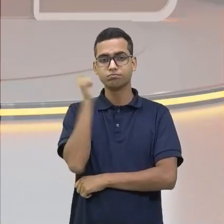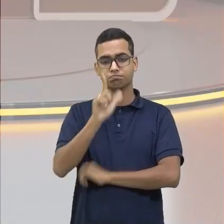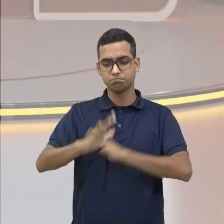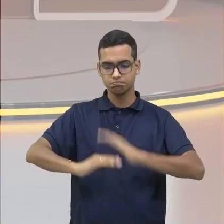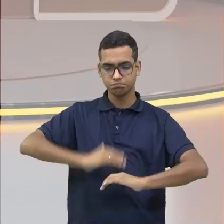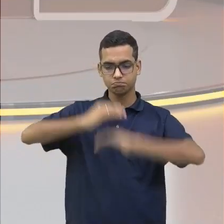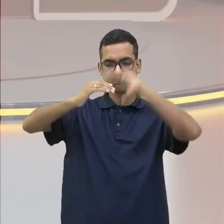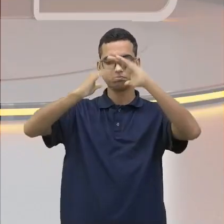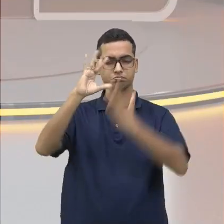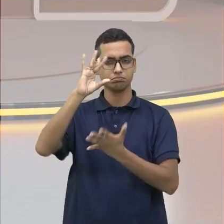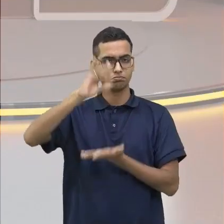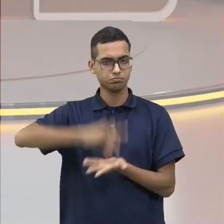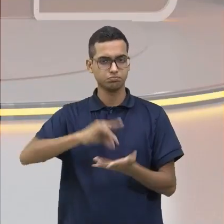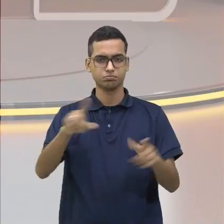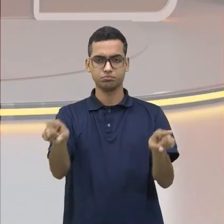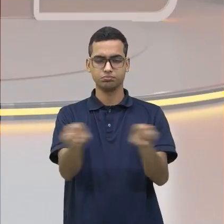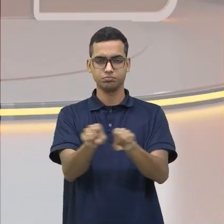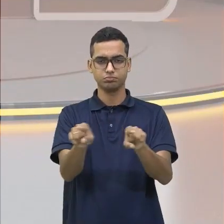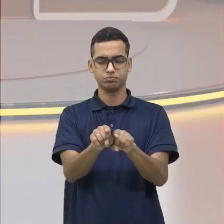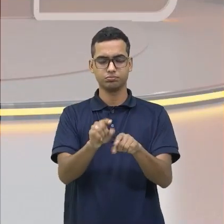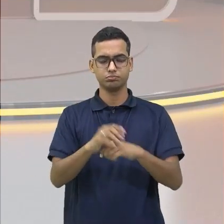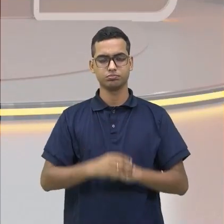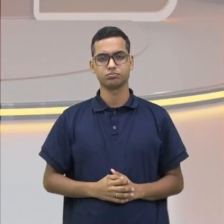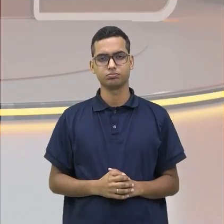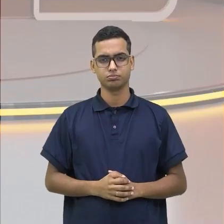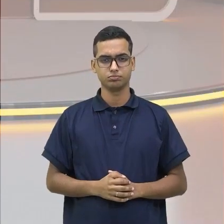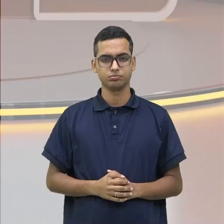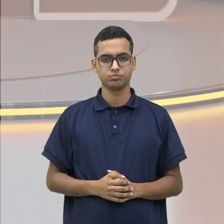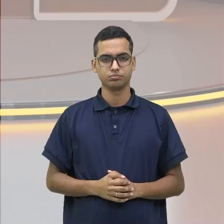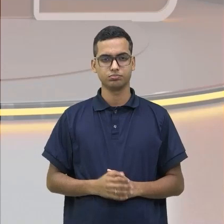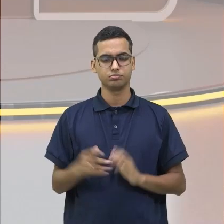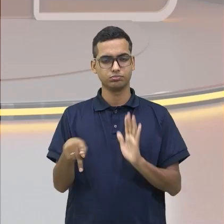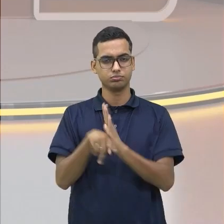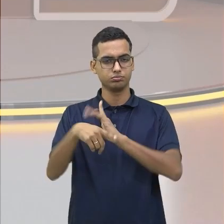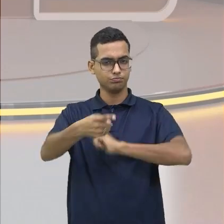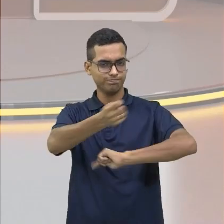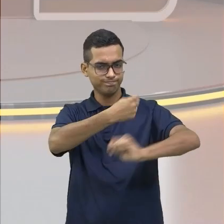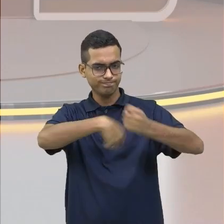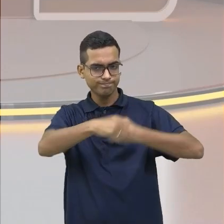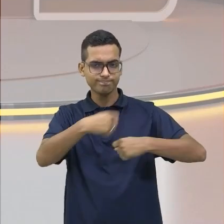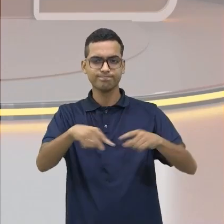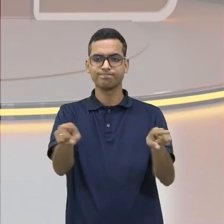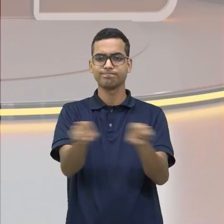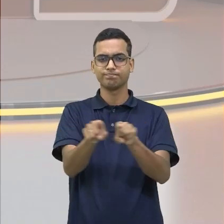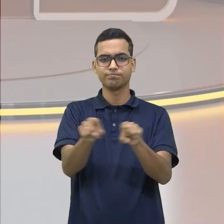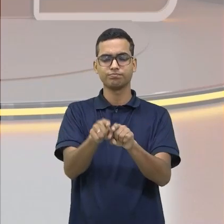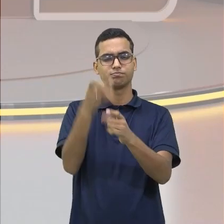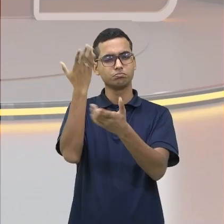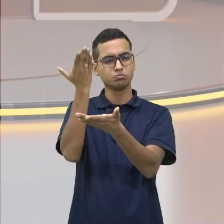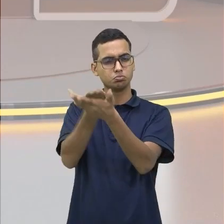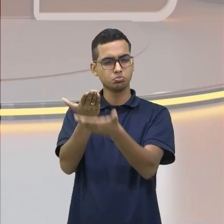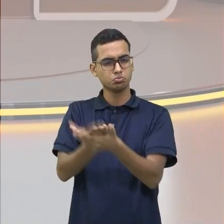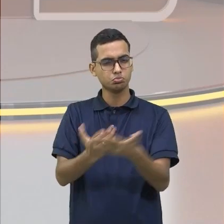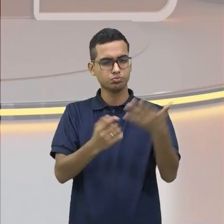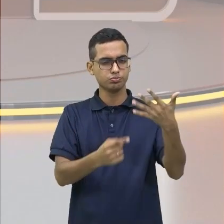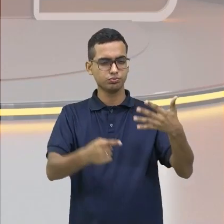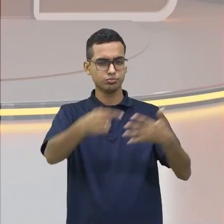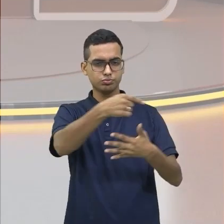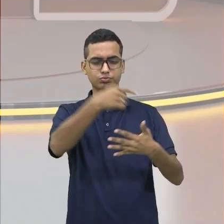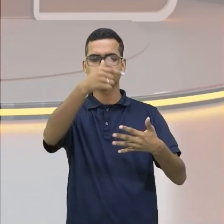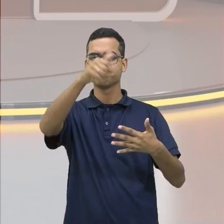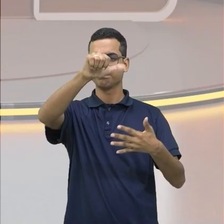também, uma das partes que acaba desenvolvendo a economia. Então, nós iremos estudar esses aspectos,